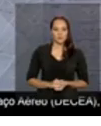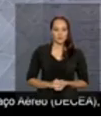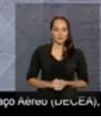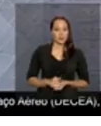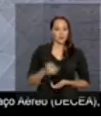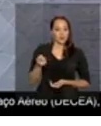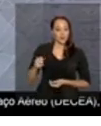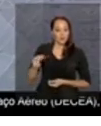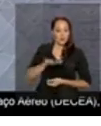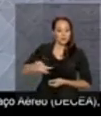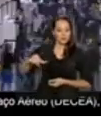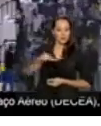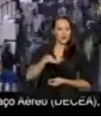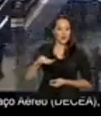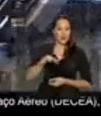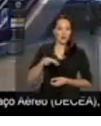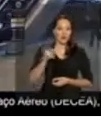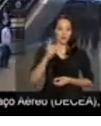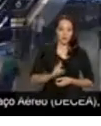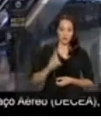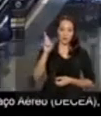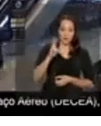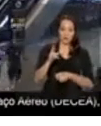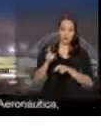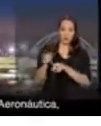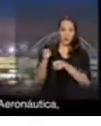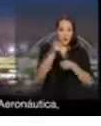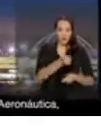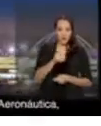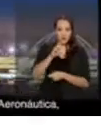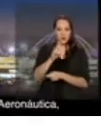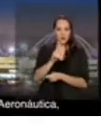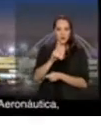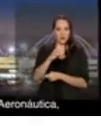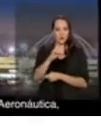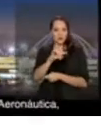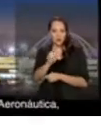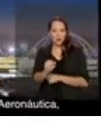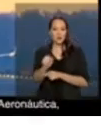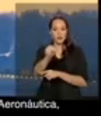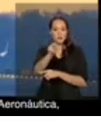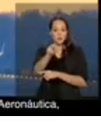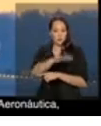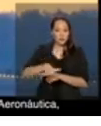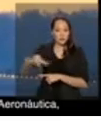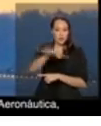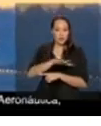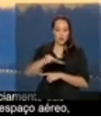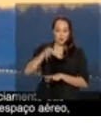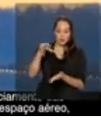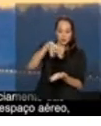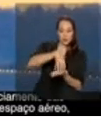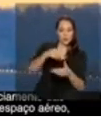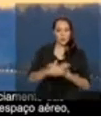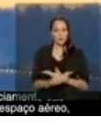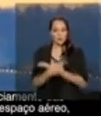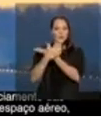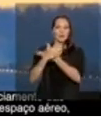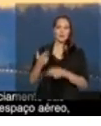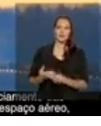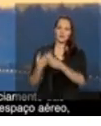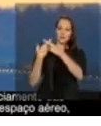Nesta área, o Departamento de Controle do Espaço Aéreo, DCEA, órgão de direção setorial do Comando da Aeronáutica, é responsável